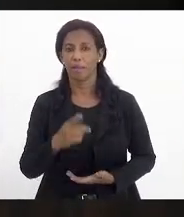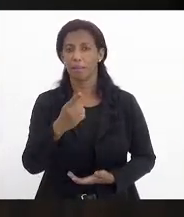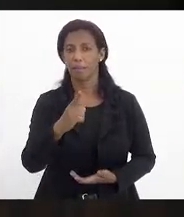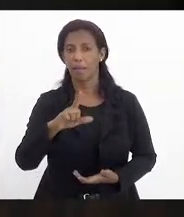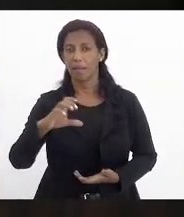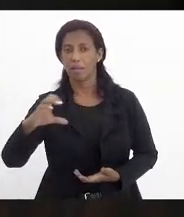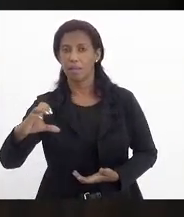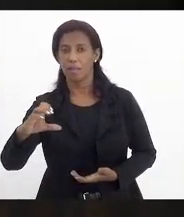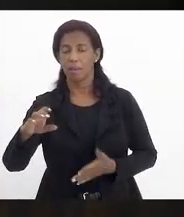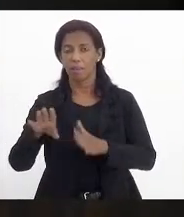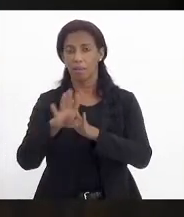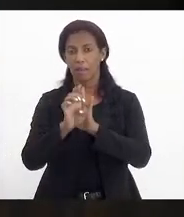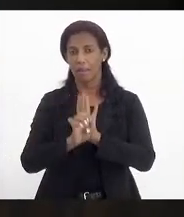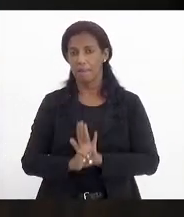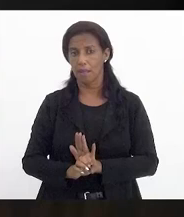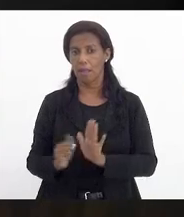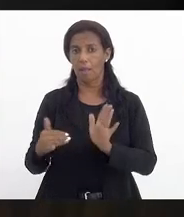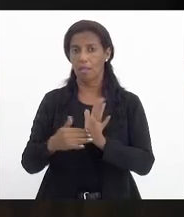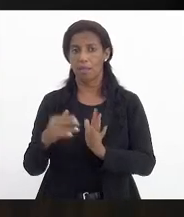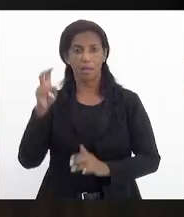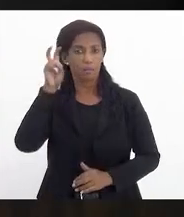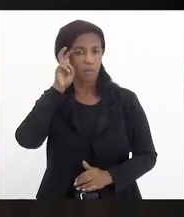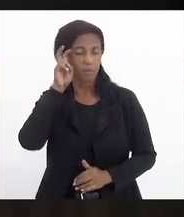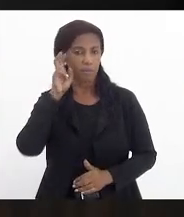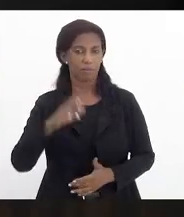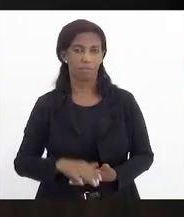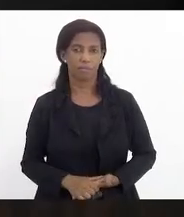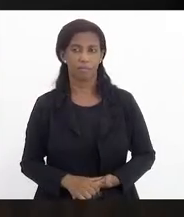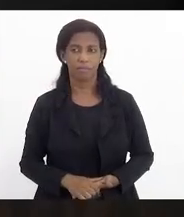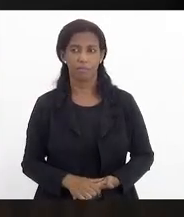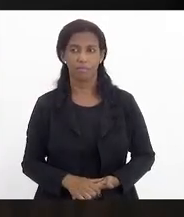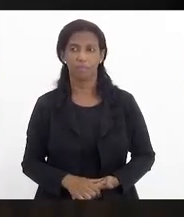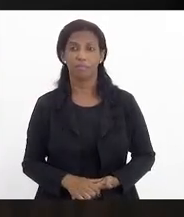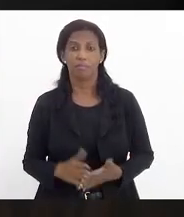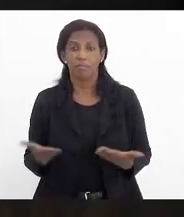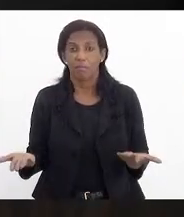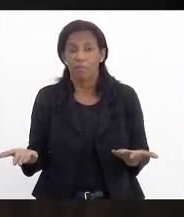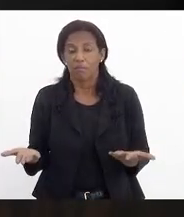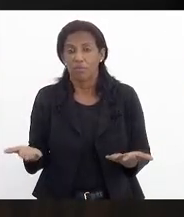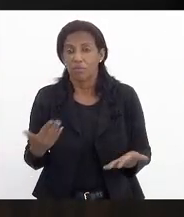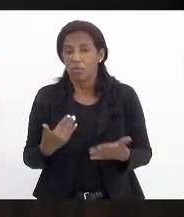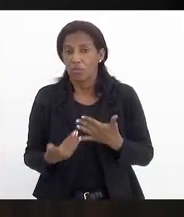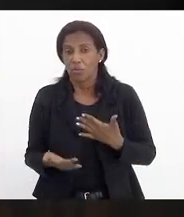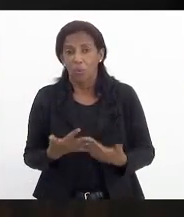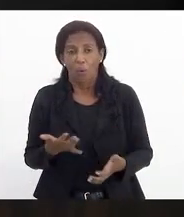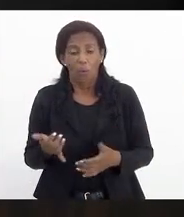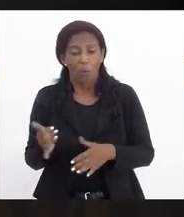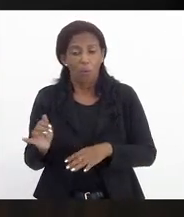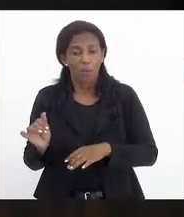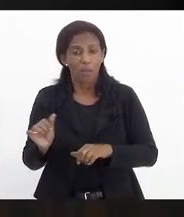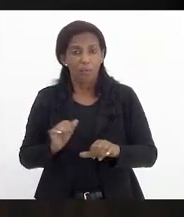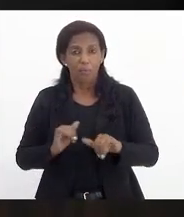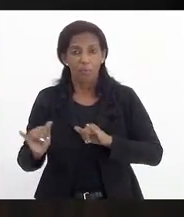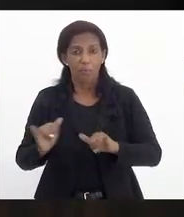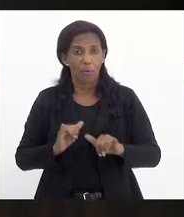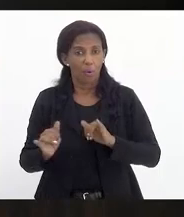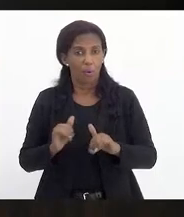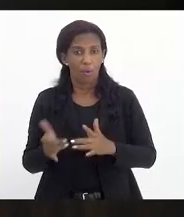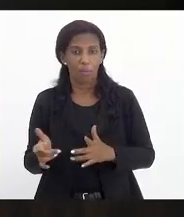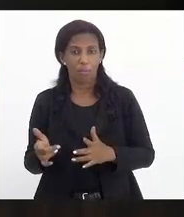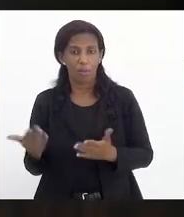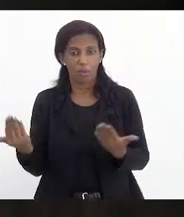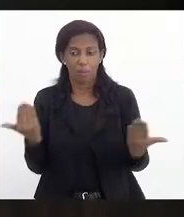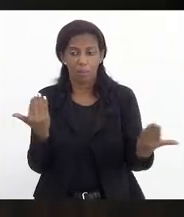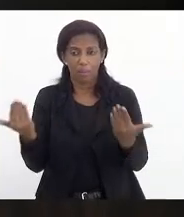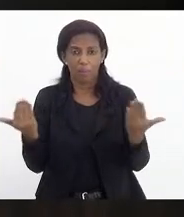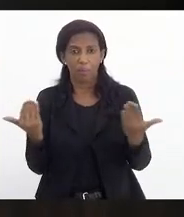para receber emendas até quinta-feira. Mas, é isso. Mas, de qualquer forma, é só para que a gente possa comparar uma emenda com a emenda